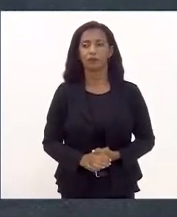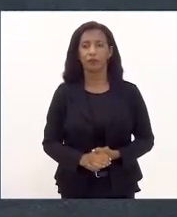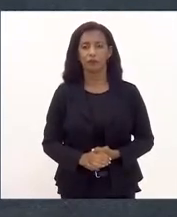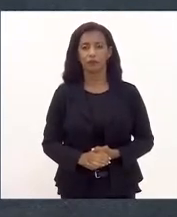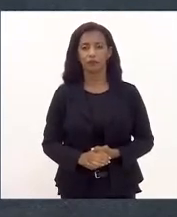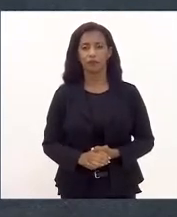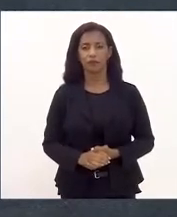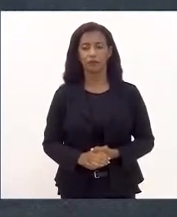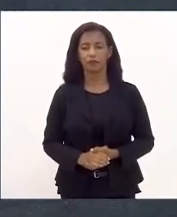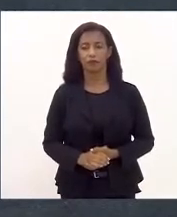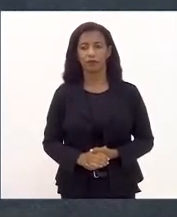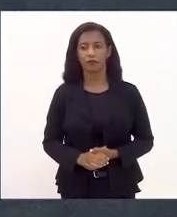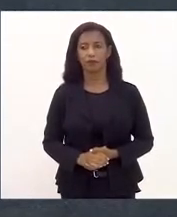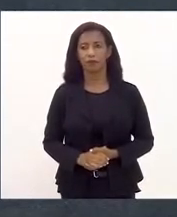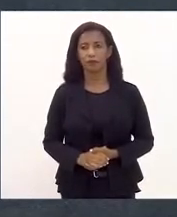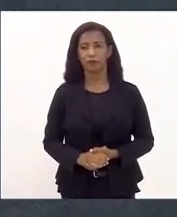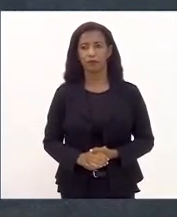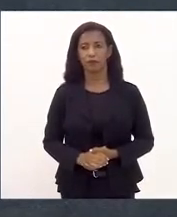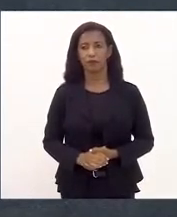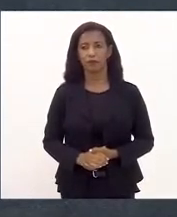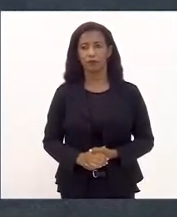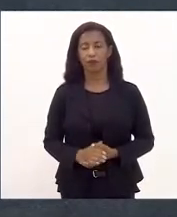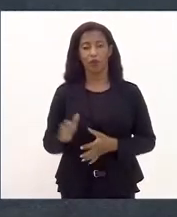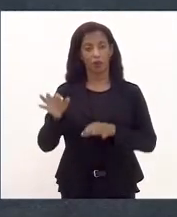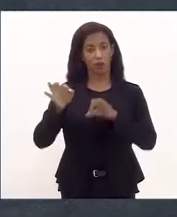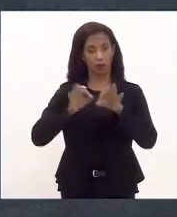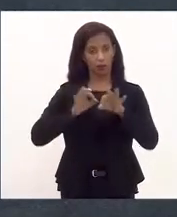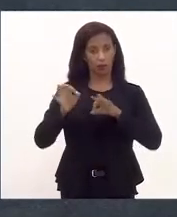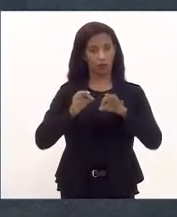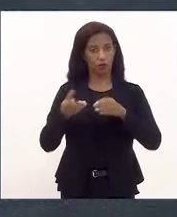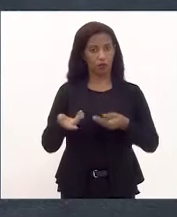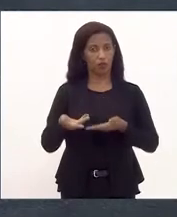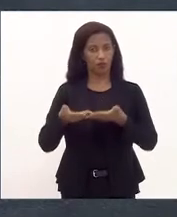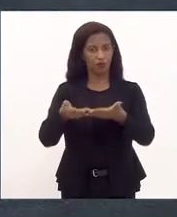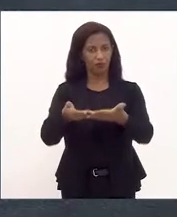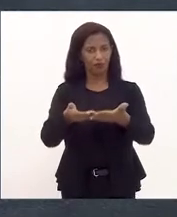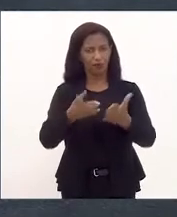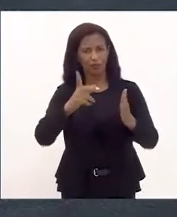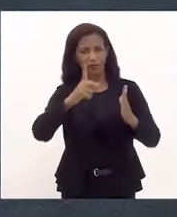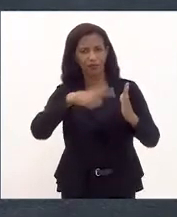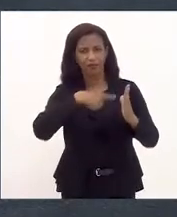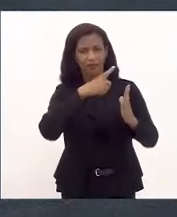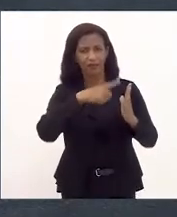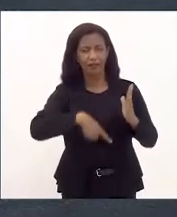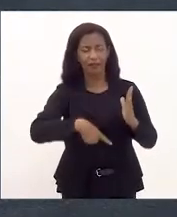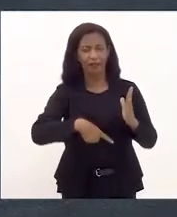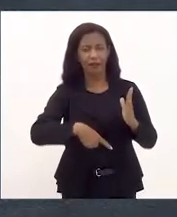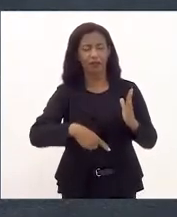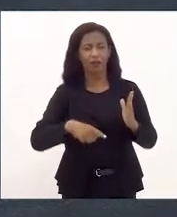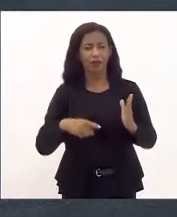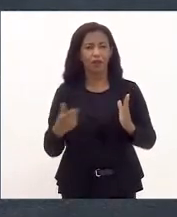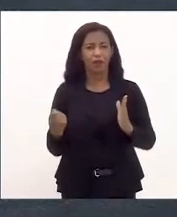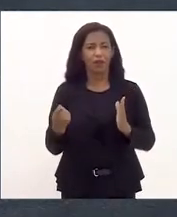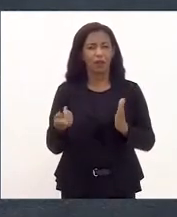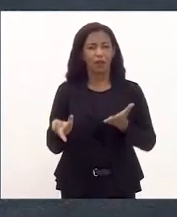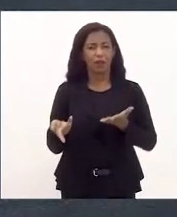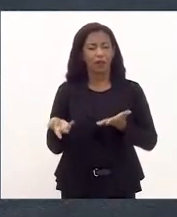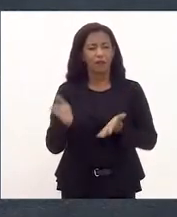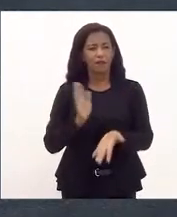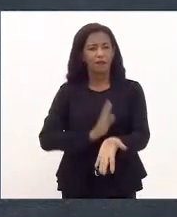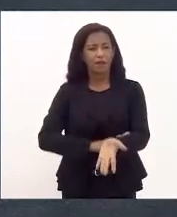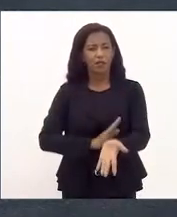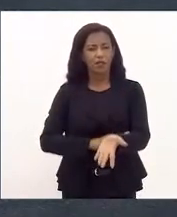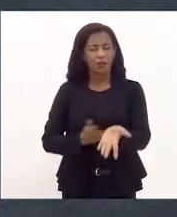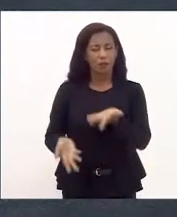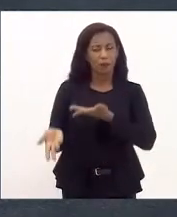E apresentamos esse projeto de lei, foi vetado naquele vício de